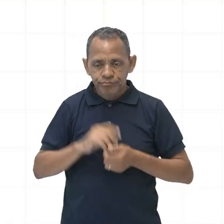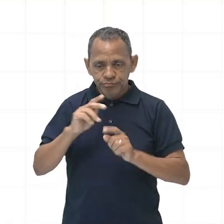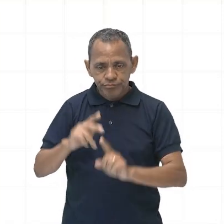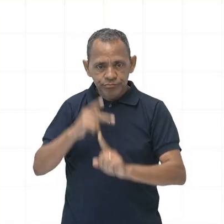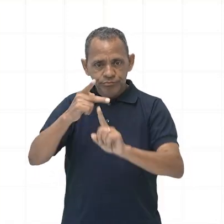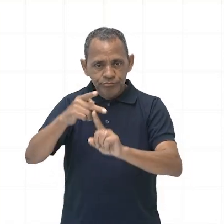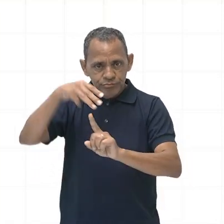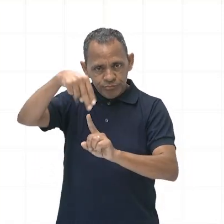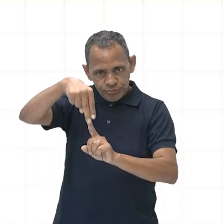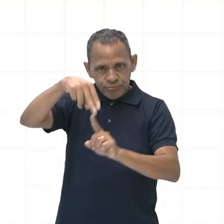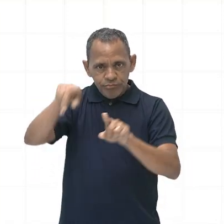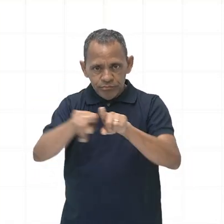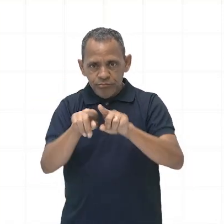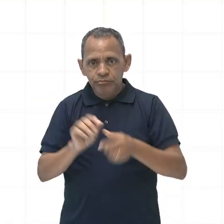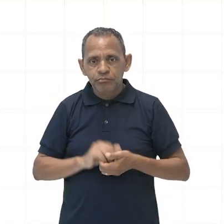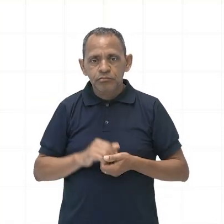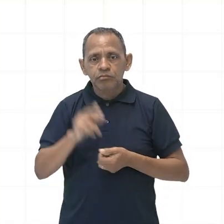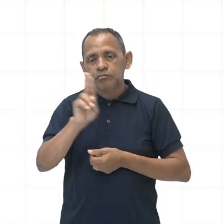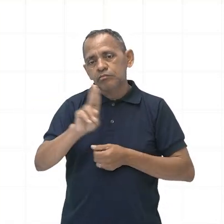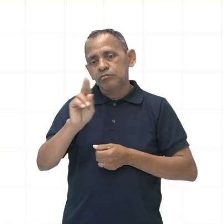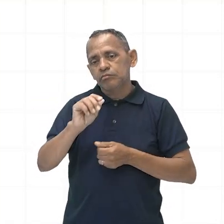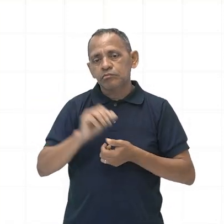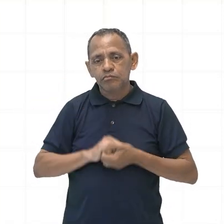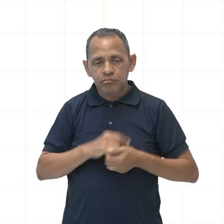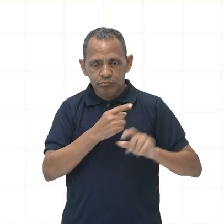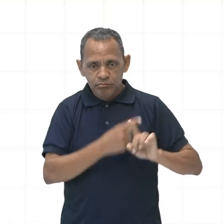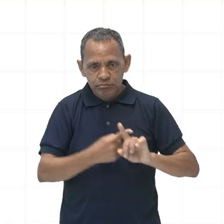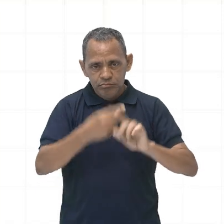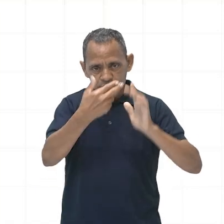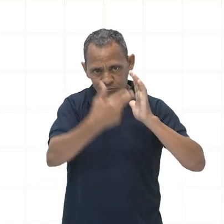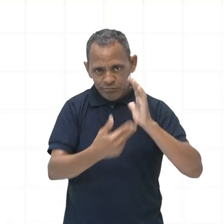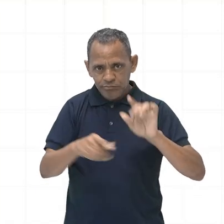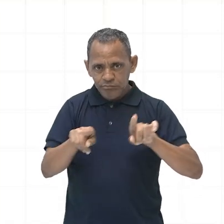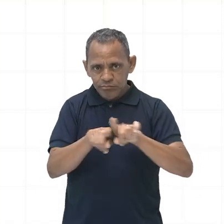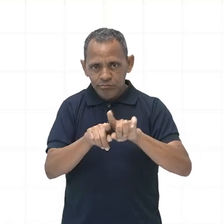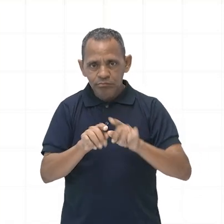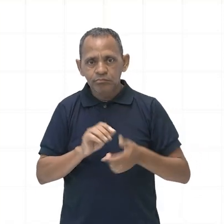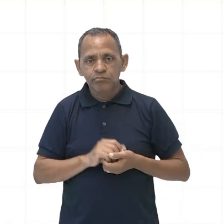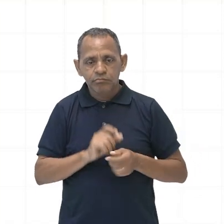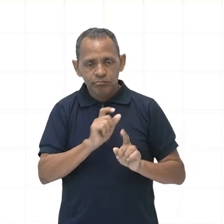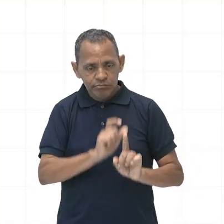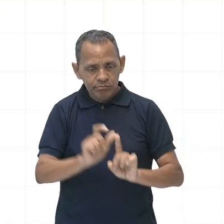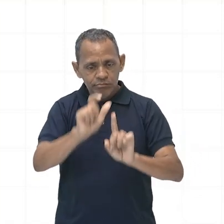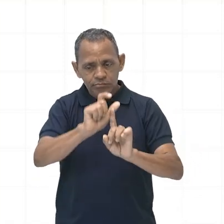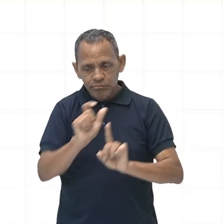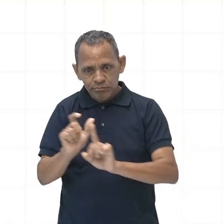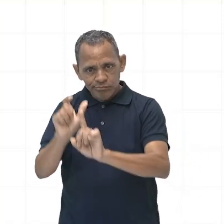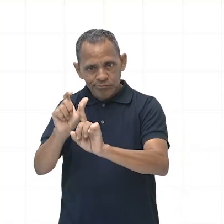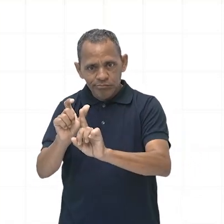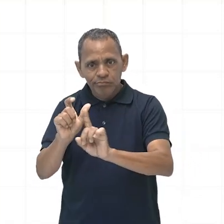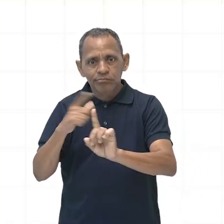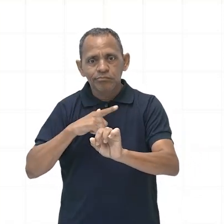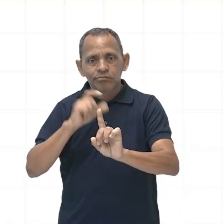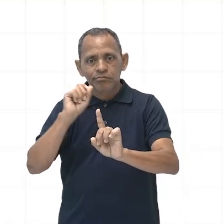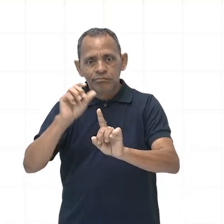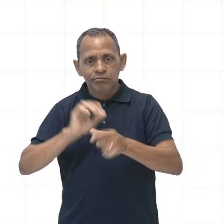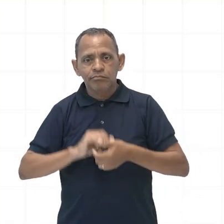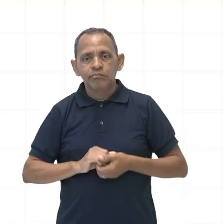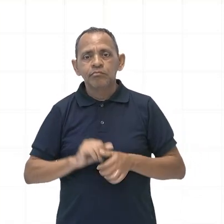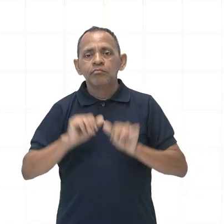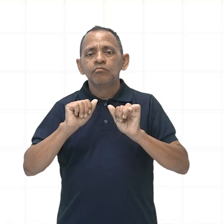propriedade? Aplicando a propriedade, essa propriedade aqui, né, potência de um quociente, a gente